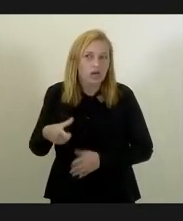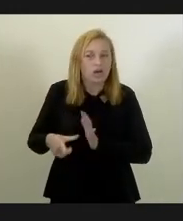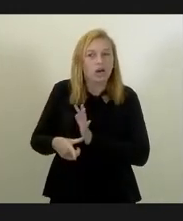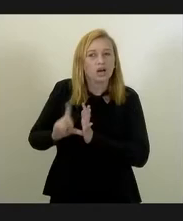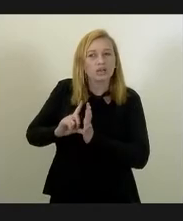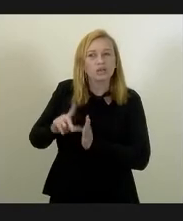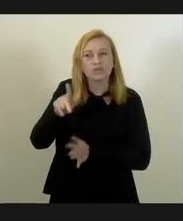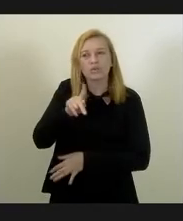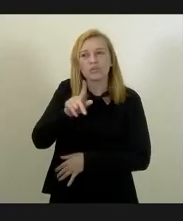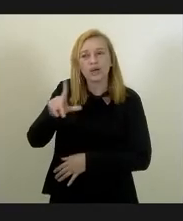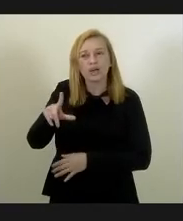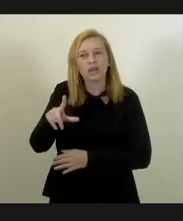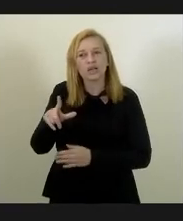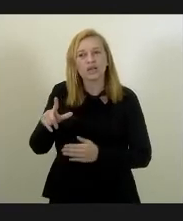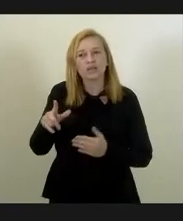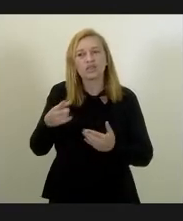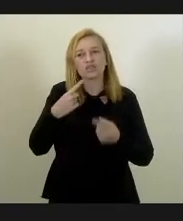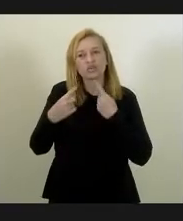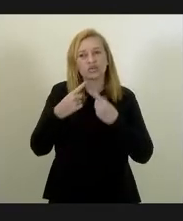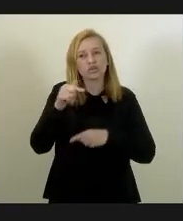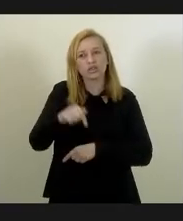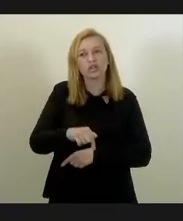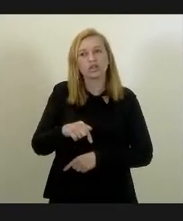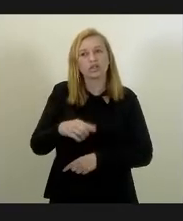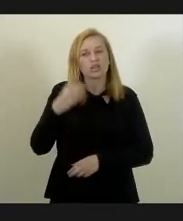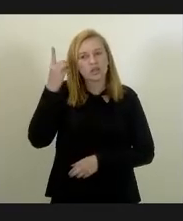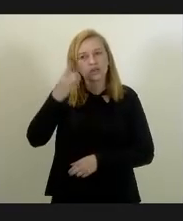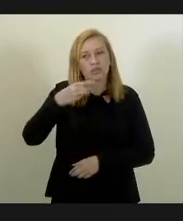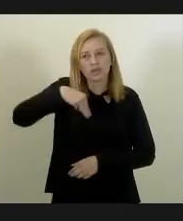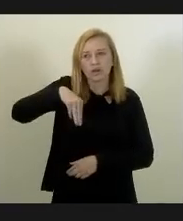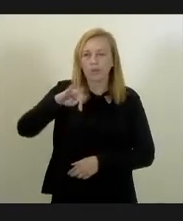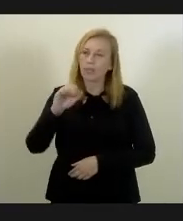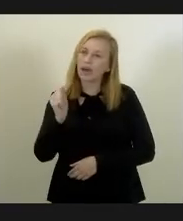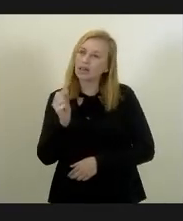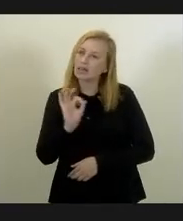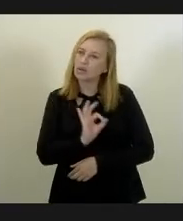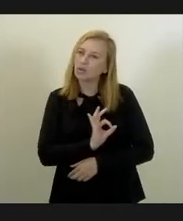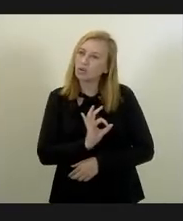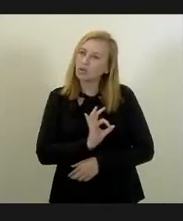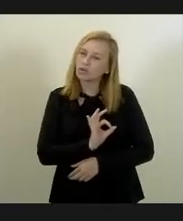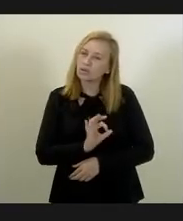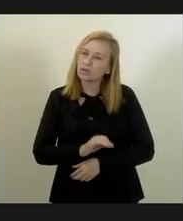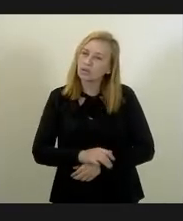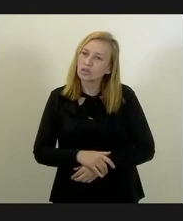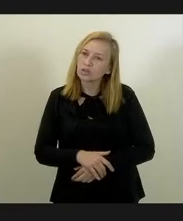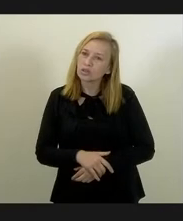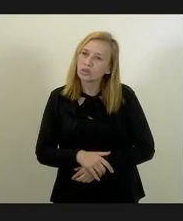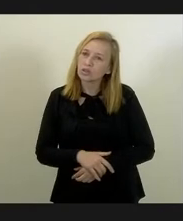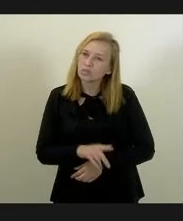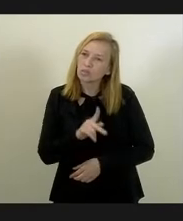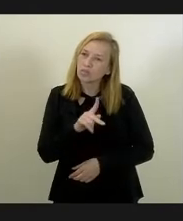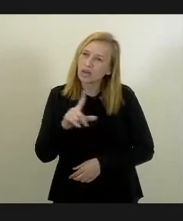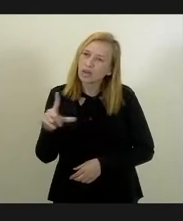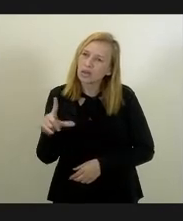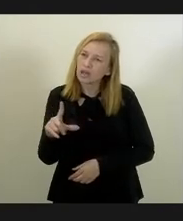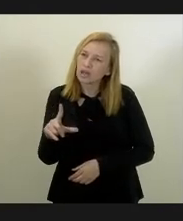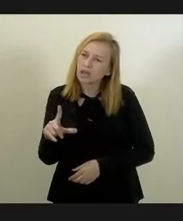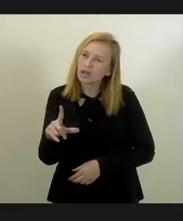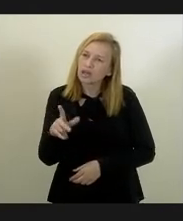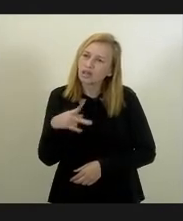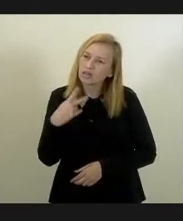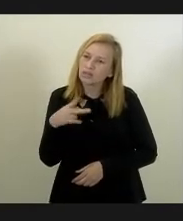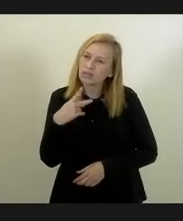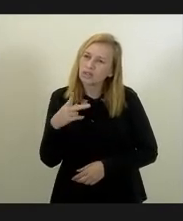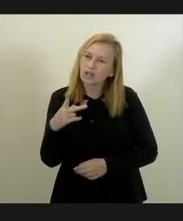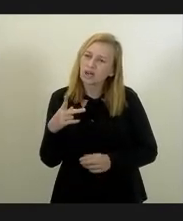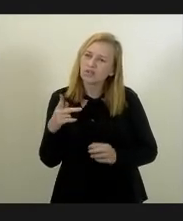PL que está sendo discutido aqui, o PL da deputada Marta Rocha, um PL que trazia a